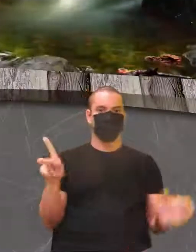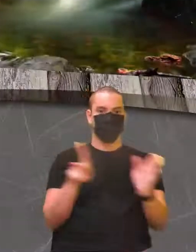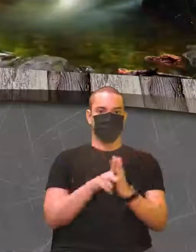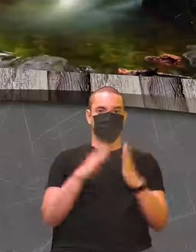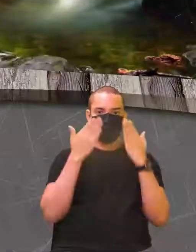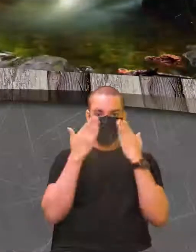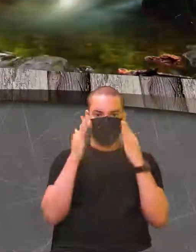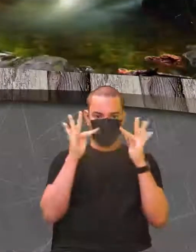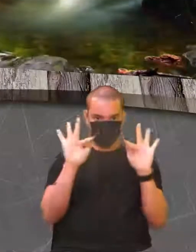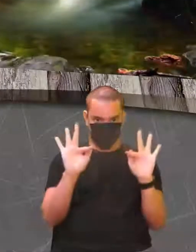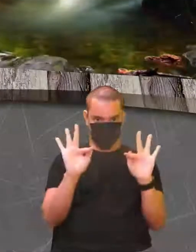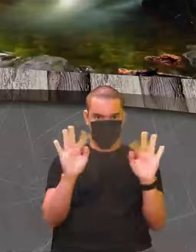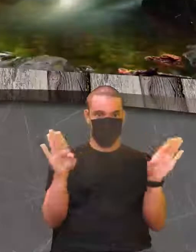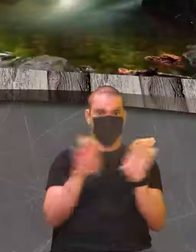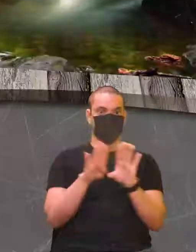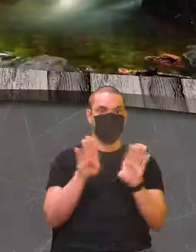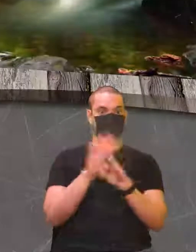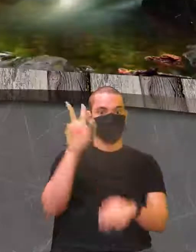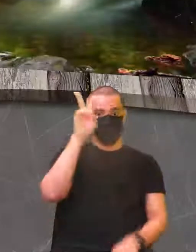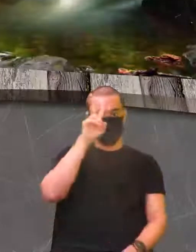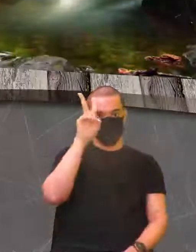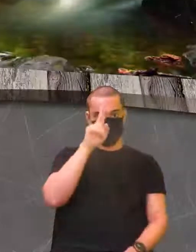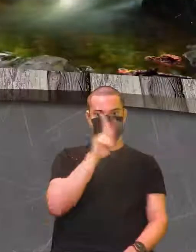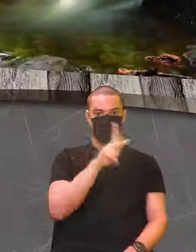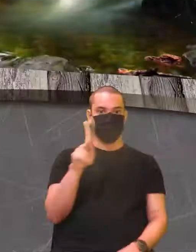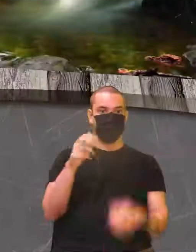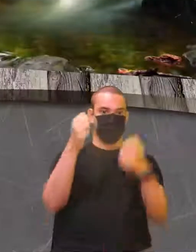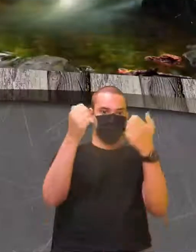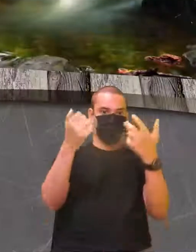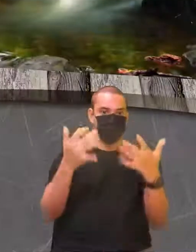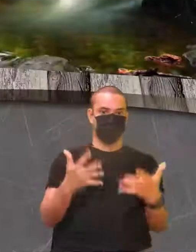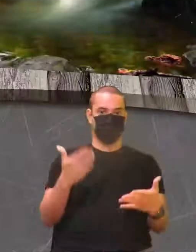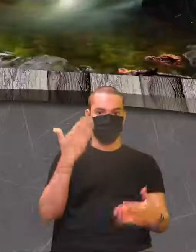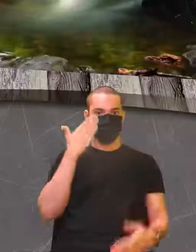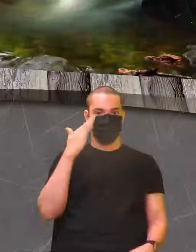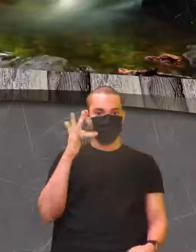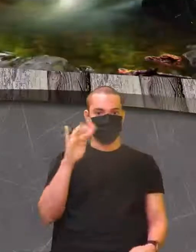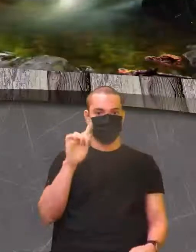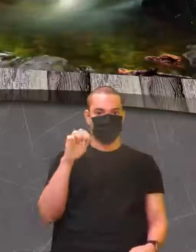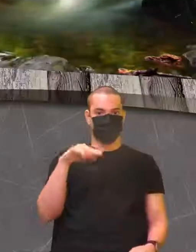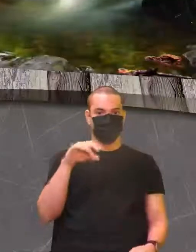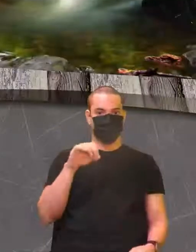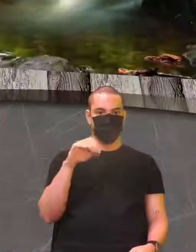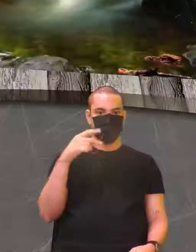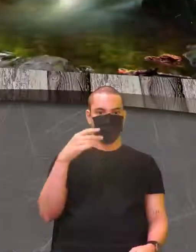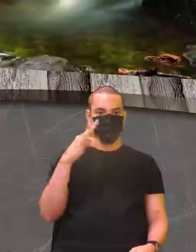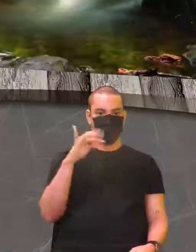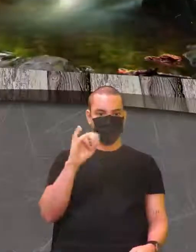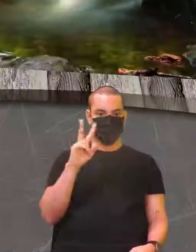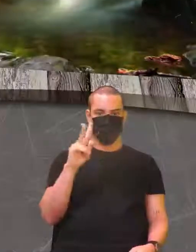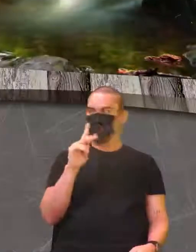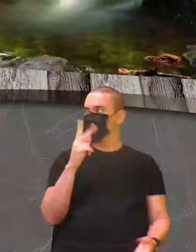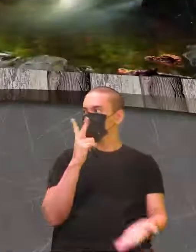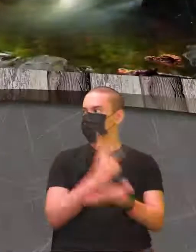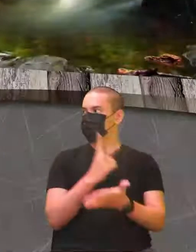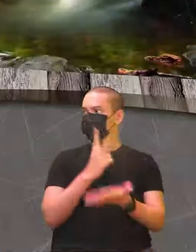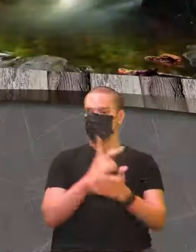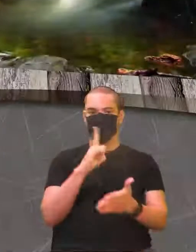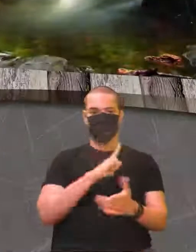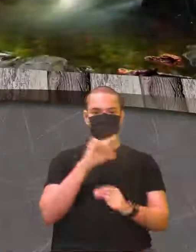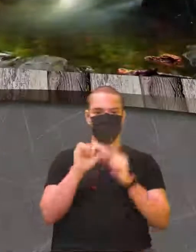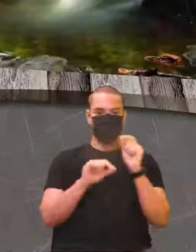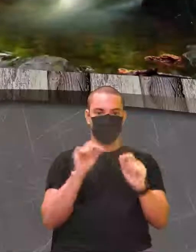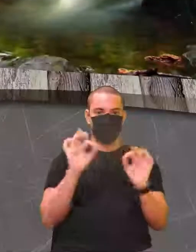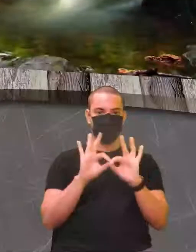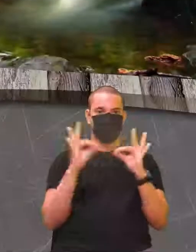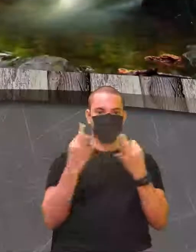né? Exatamente. Lembrando que isso que a professora falou aí é o genótipo que vai expressar um determinado fenótipo. Sempre familiarizem-se